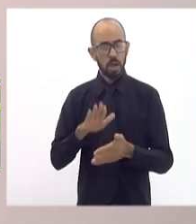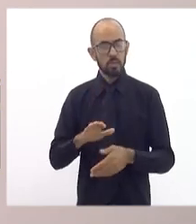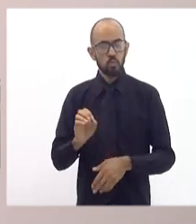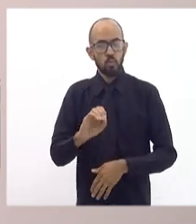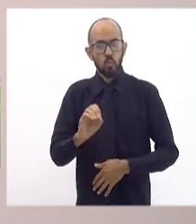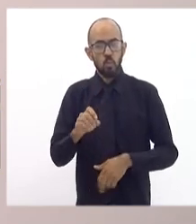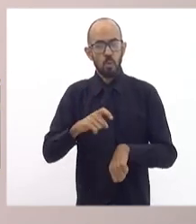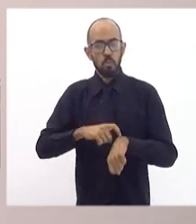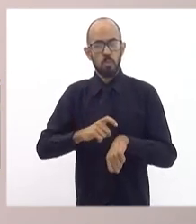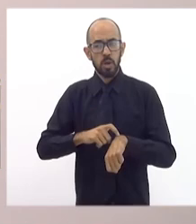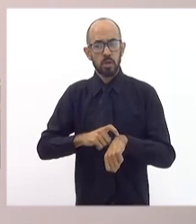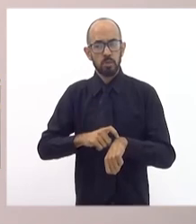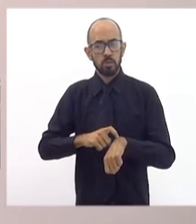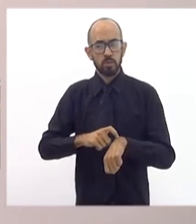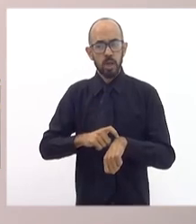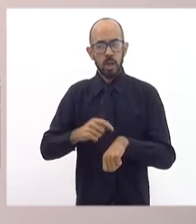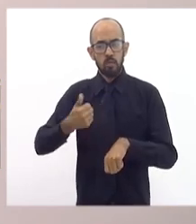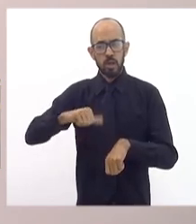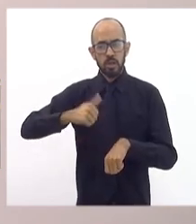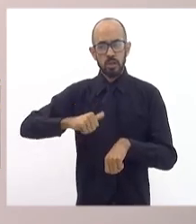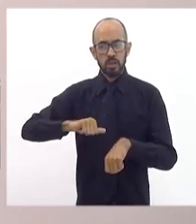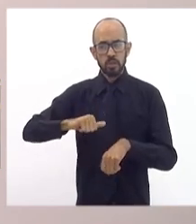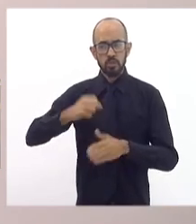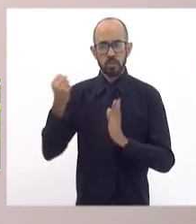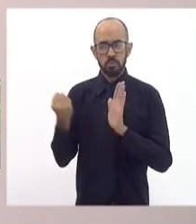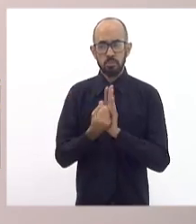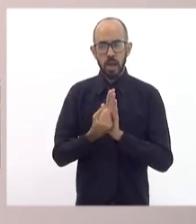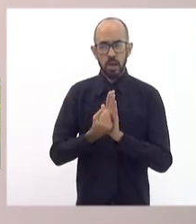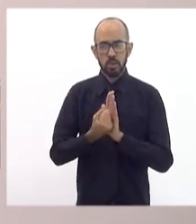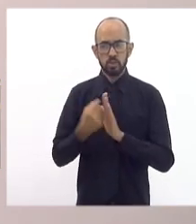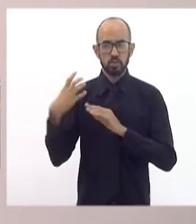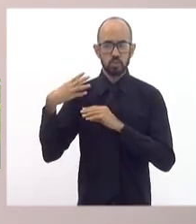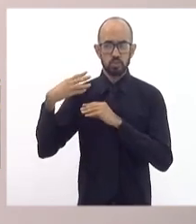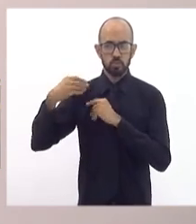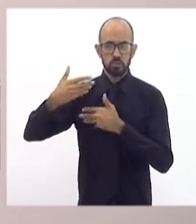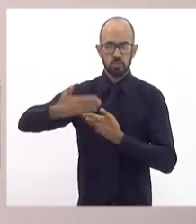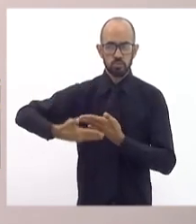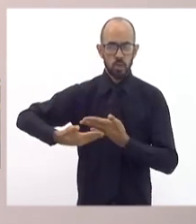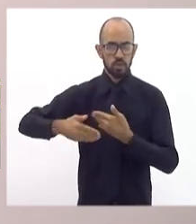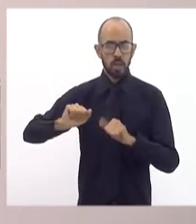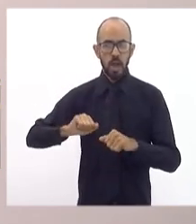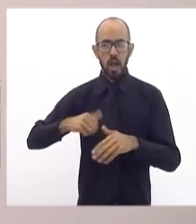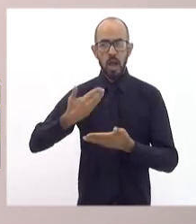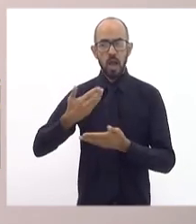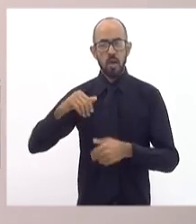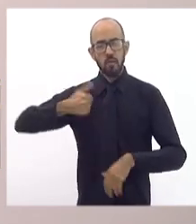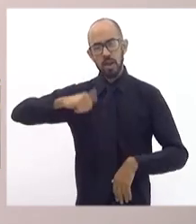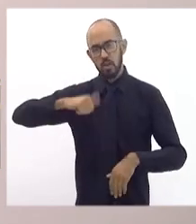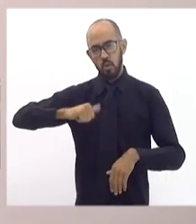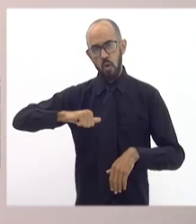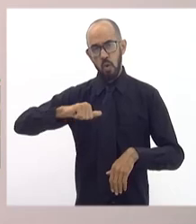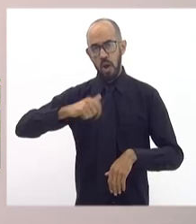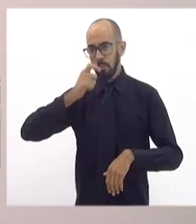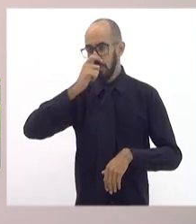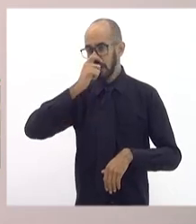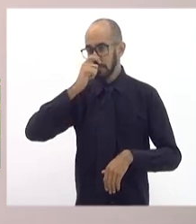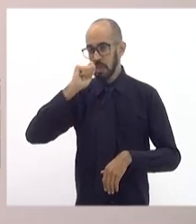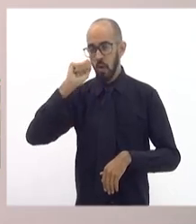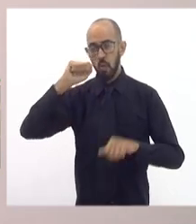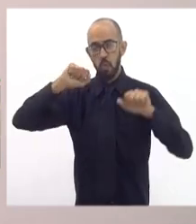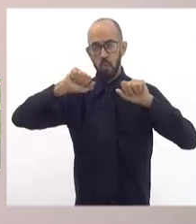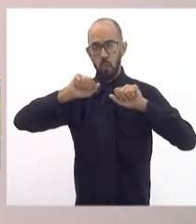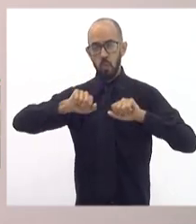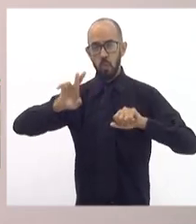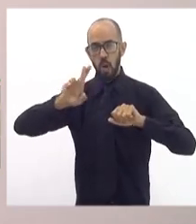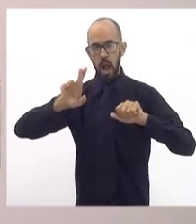os impactos cumulativos for solicitado a elaboração de estudo de pressão atmosférica exatamente nos estudos mais robustos